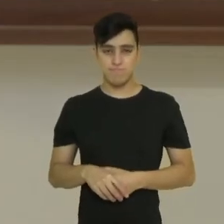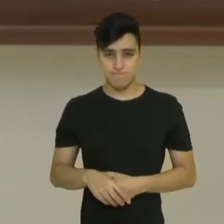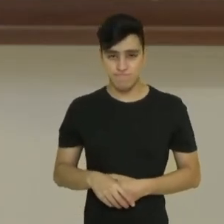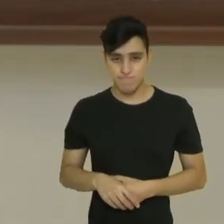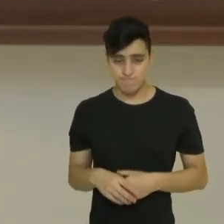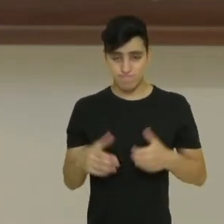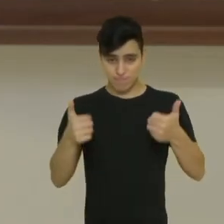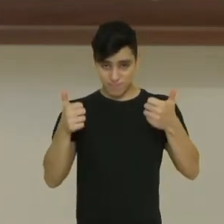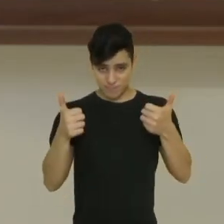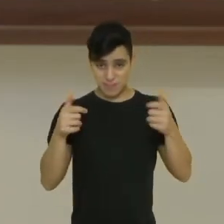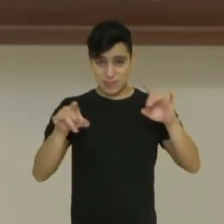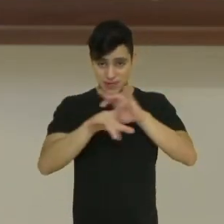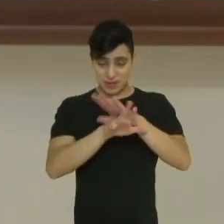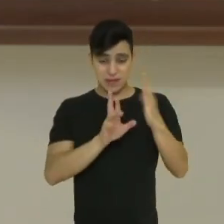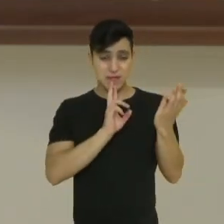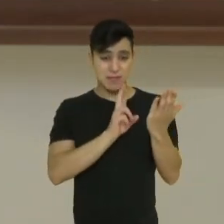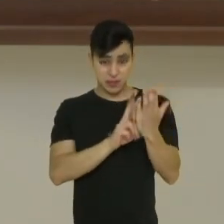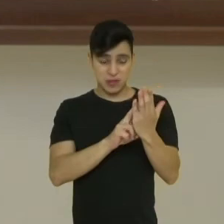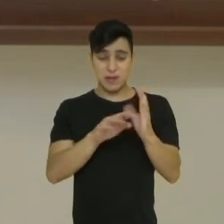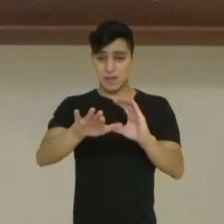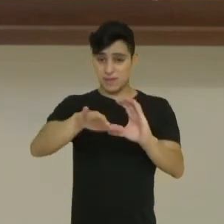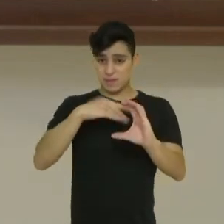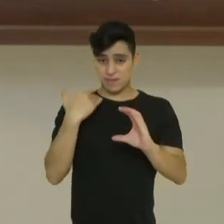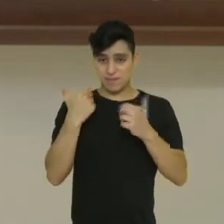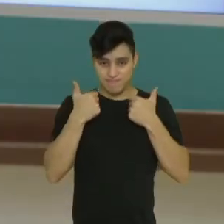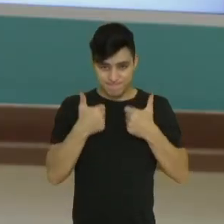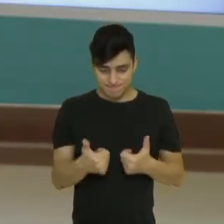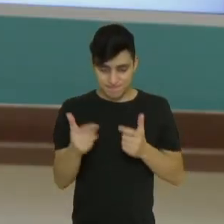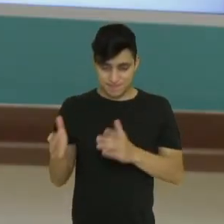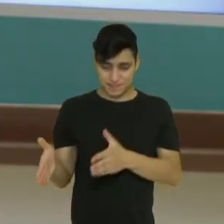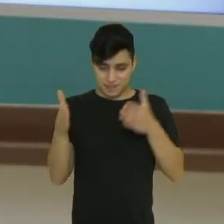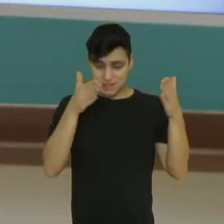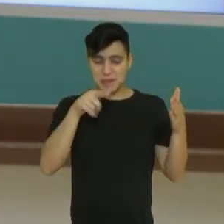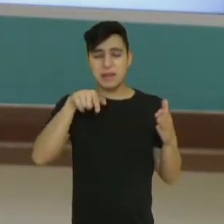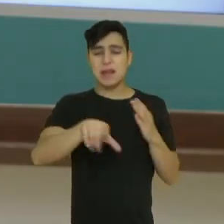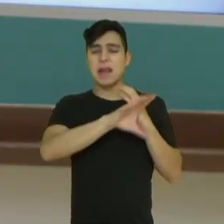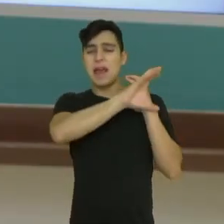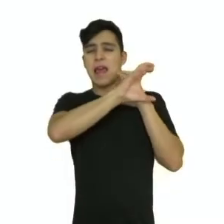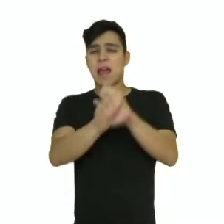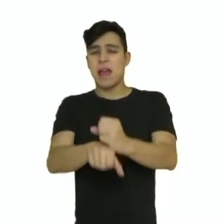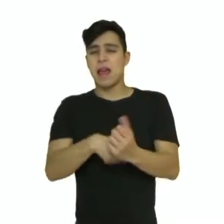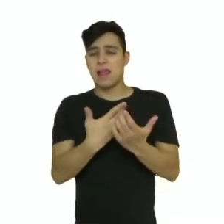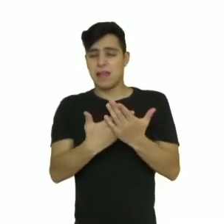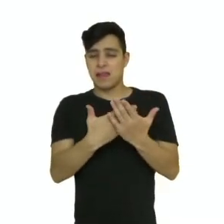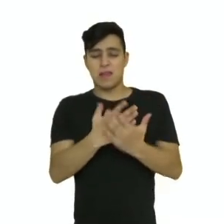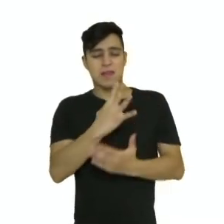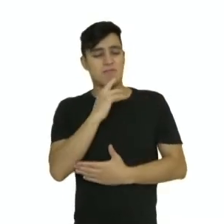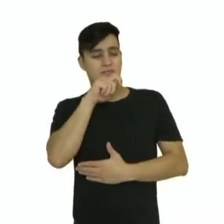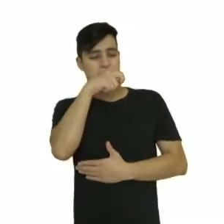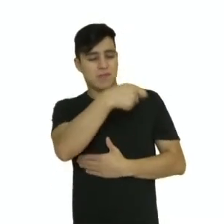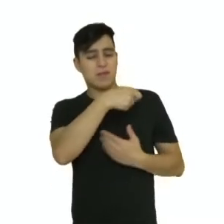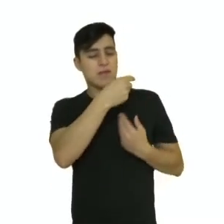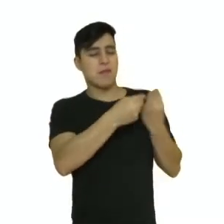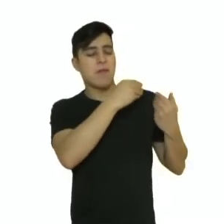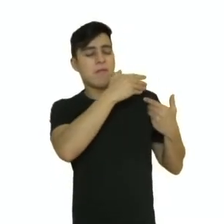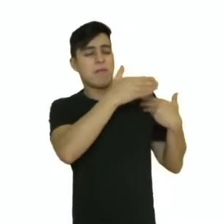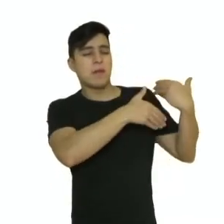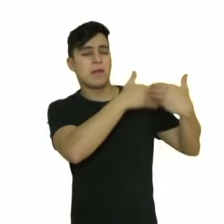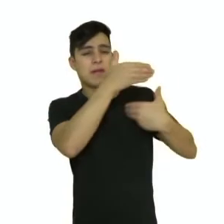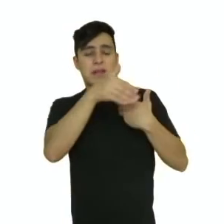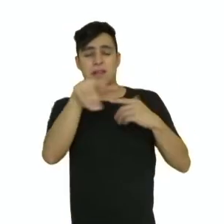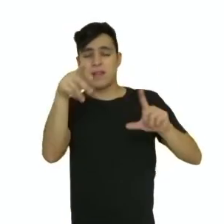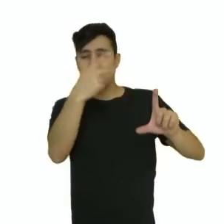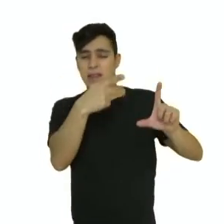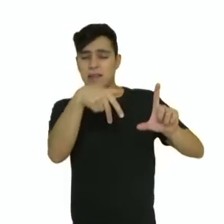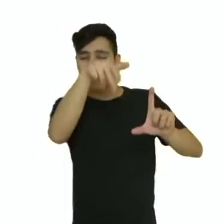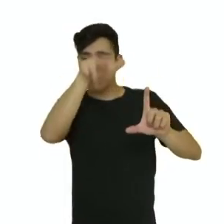Ok, pessoal, respondendo lá, manda para nós. Pessoal, o que a gente viu na aula de hoje? Nós conhecemos um pouco sobre a trajetória do desenho e da pintura durante a evolução